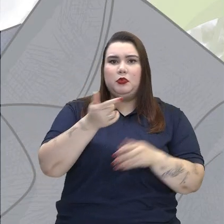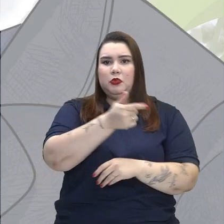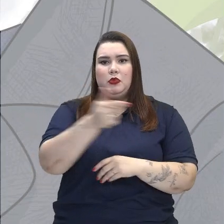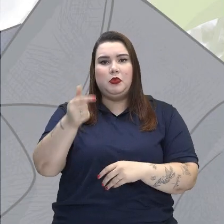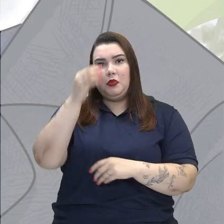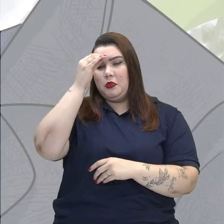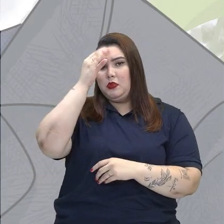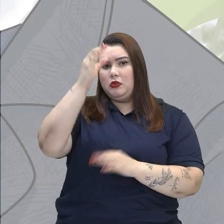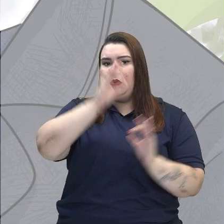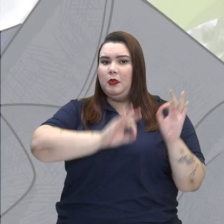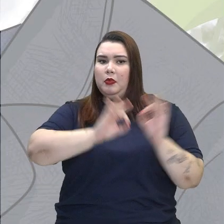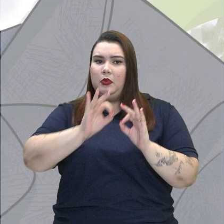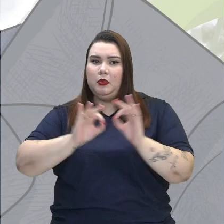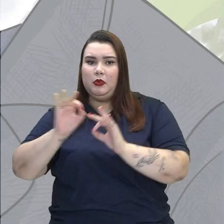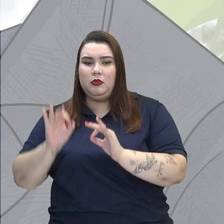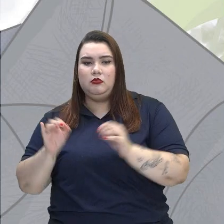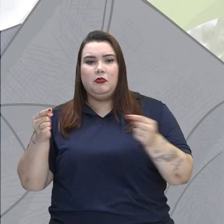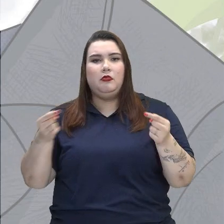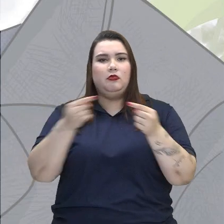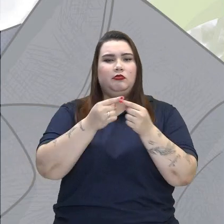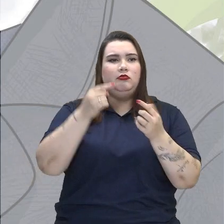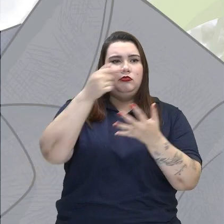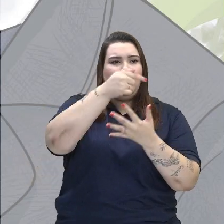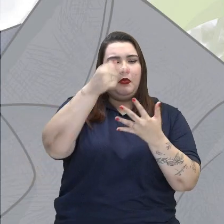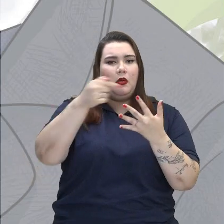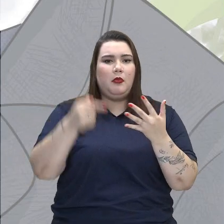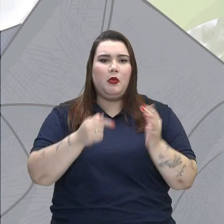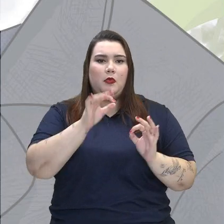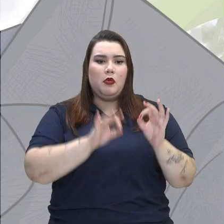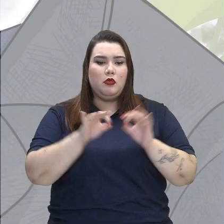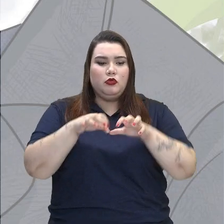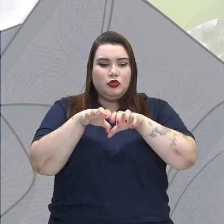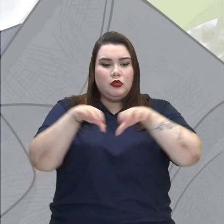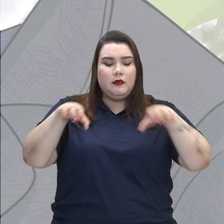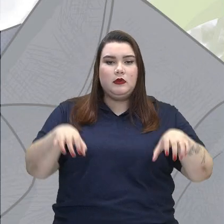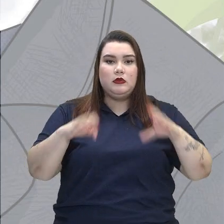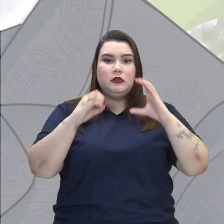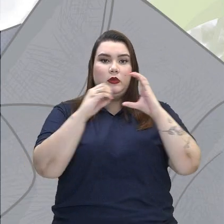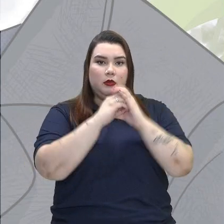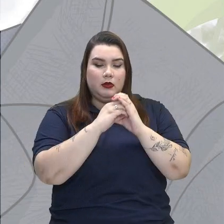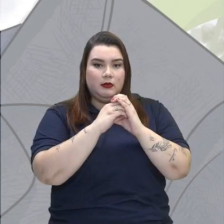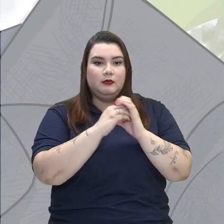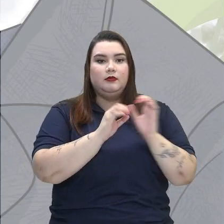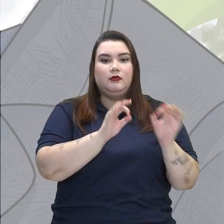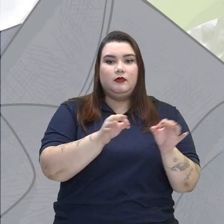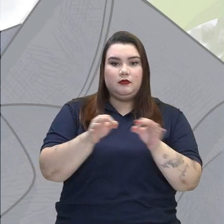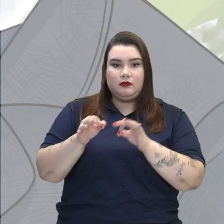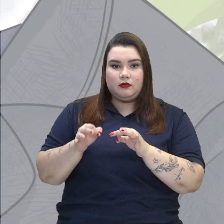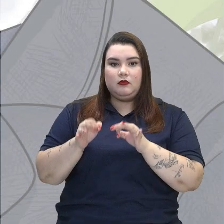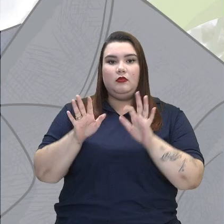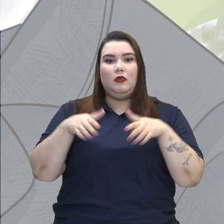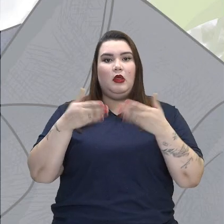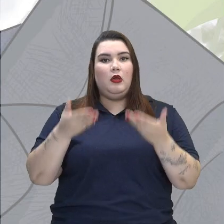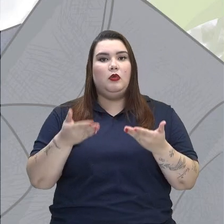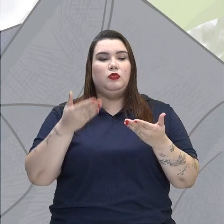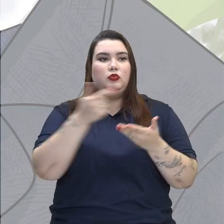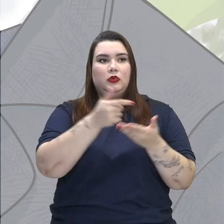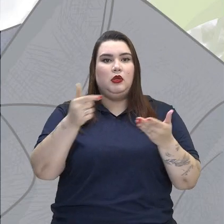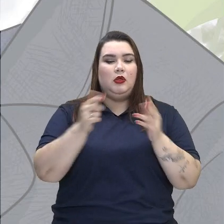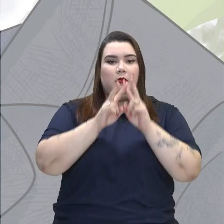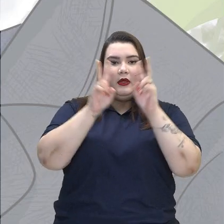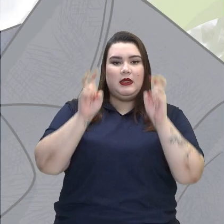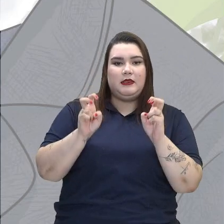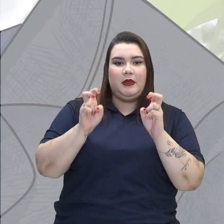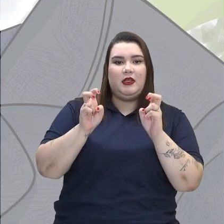de processos como a meiose e mitose, que são processos de divisão celular, muito menos sobre o DNA, né,